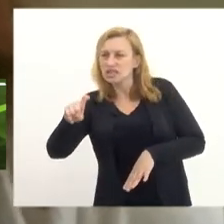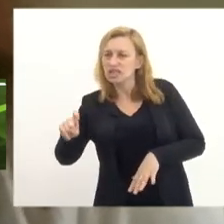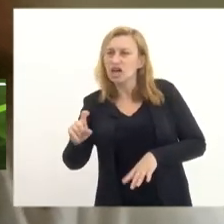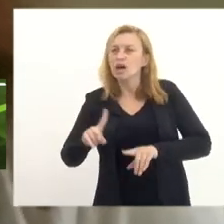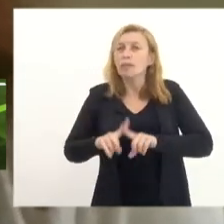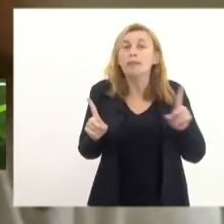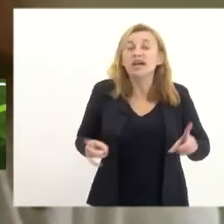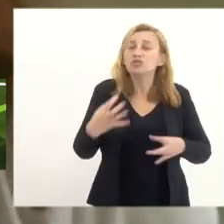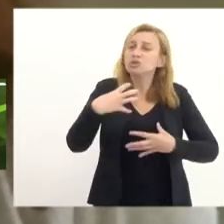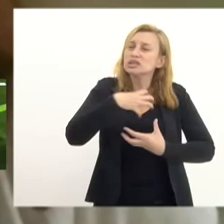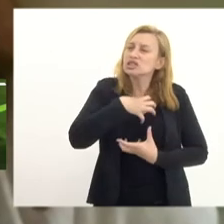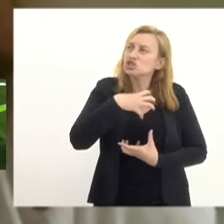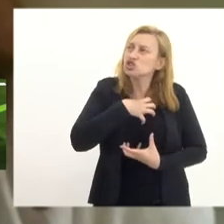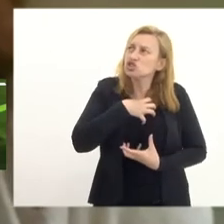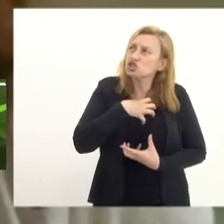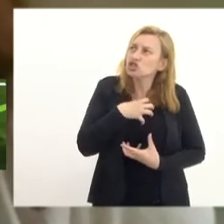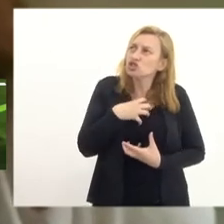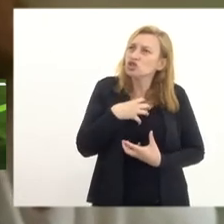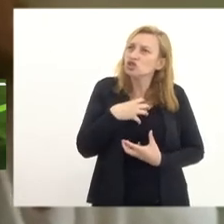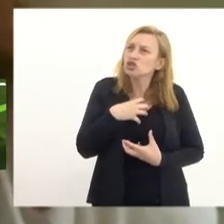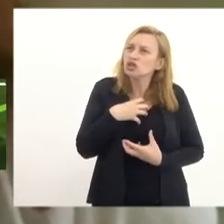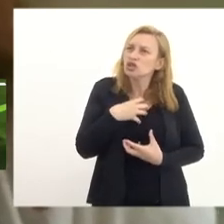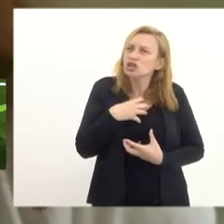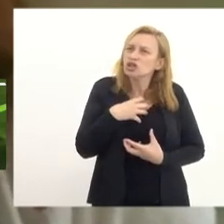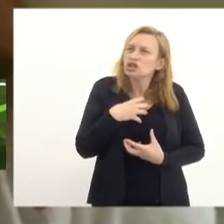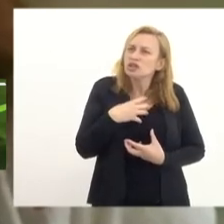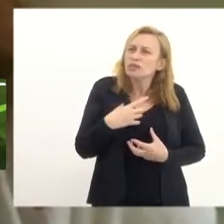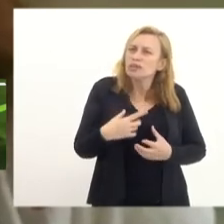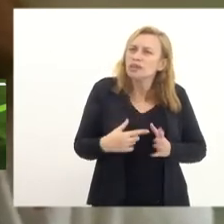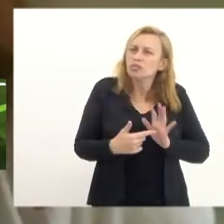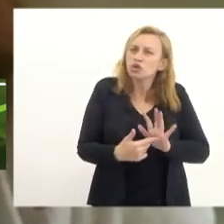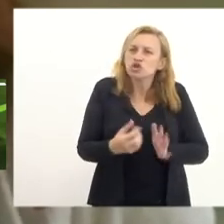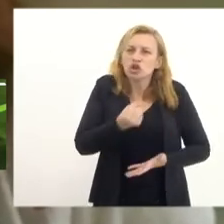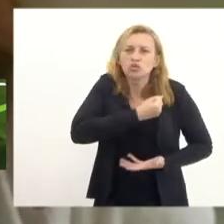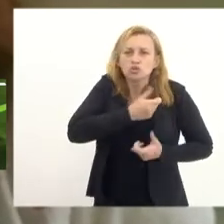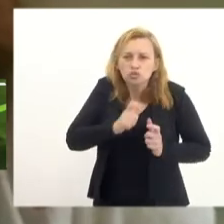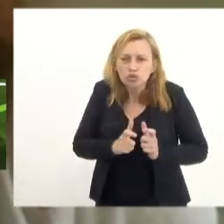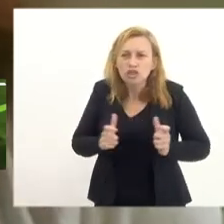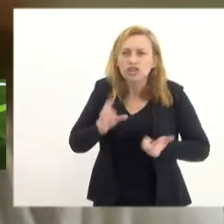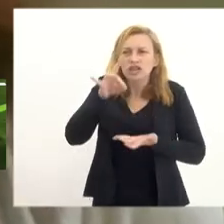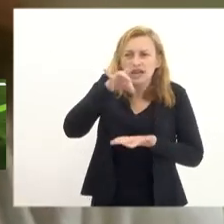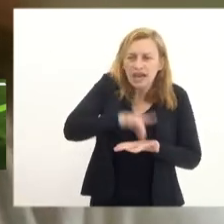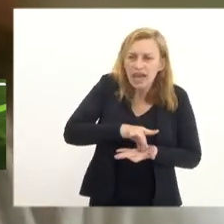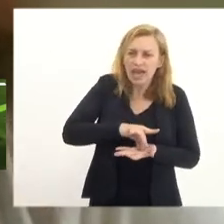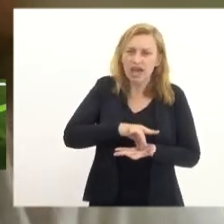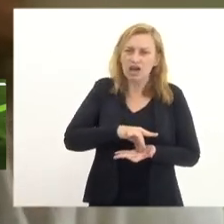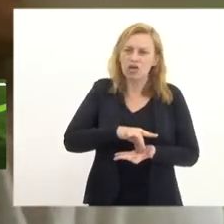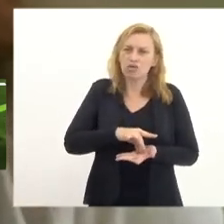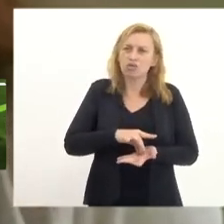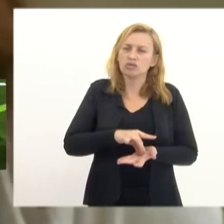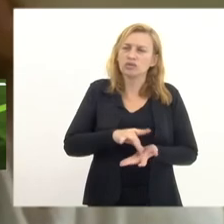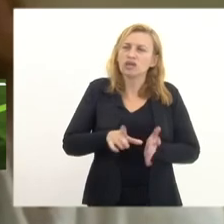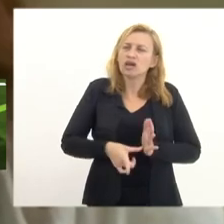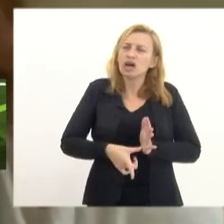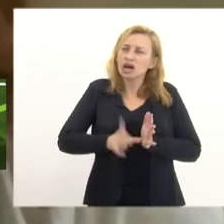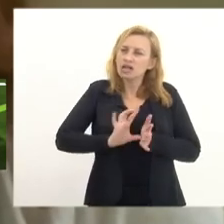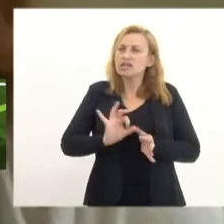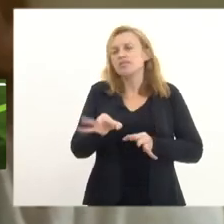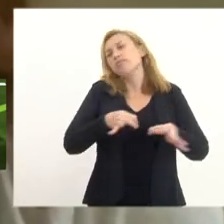mas no sentido de ser expostos a uma demanda real com antecedência, para que eles possam se